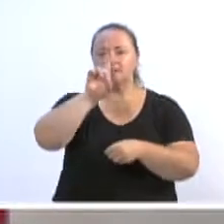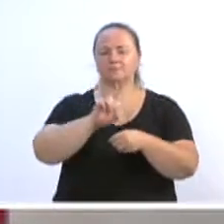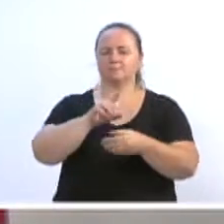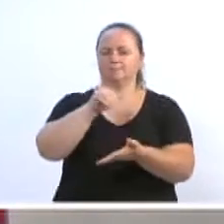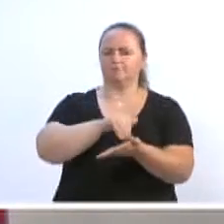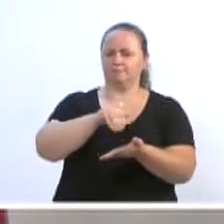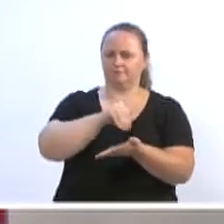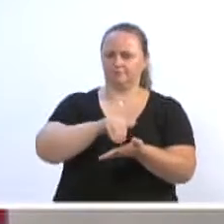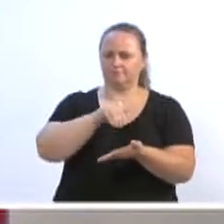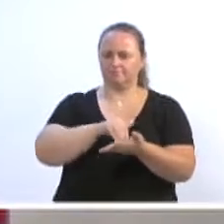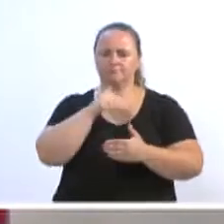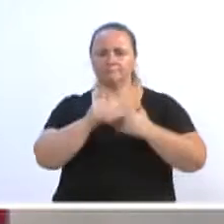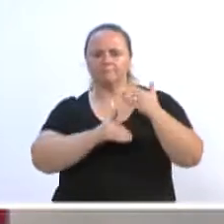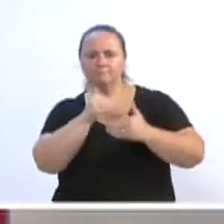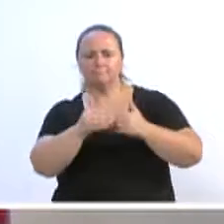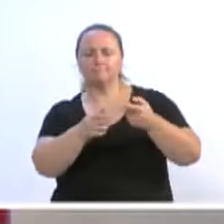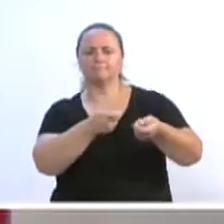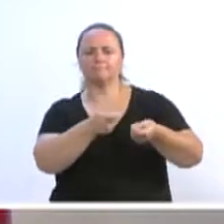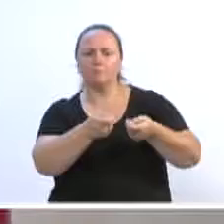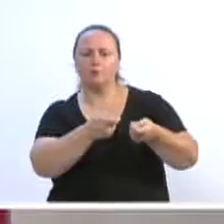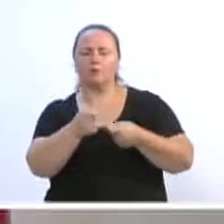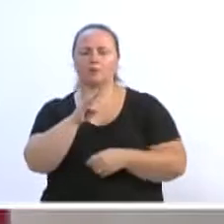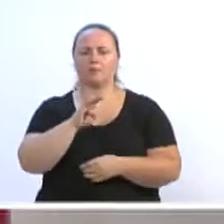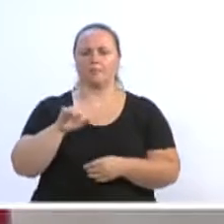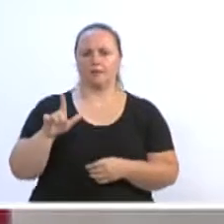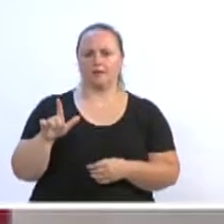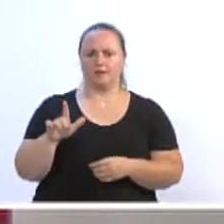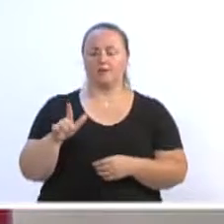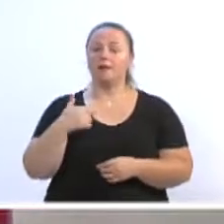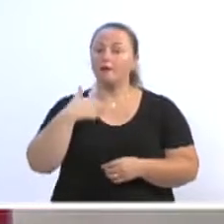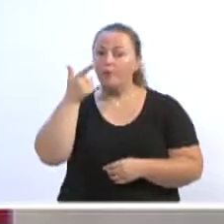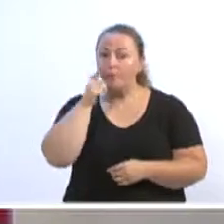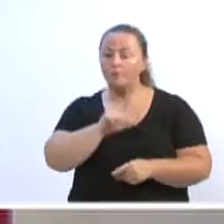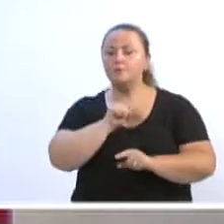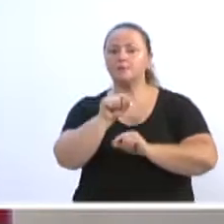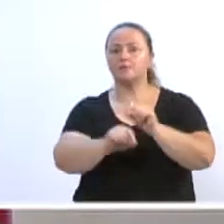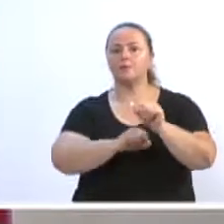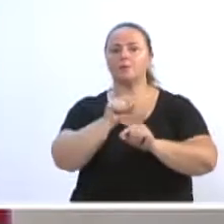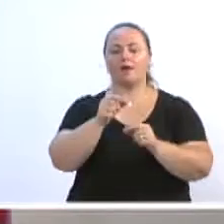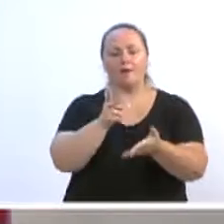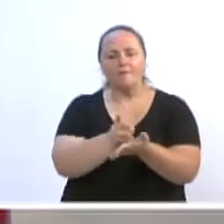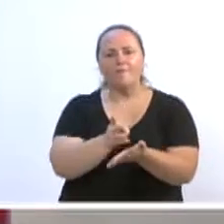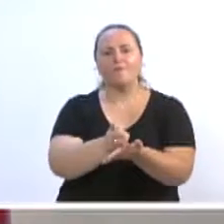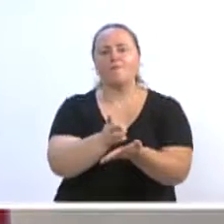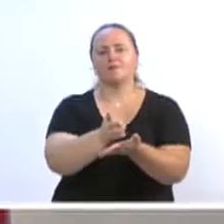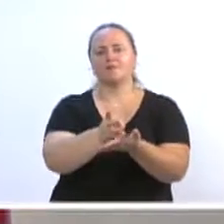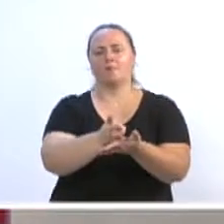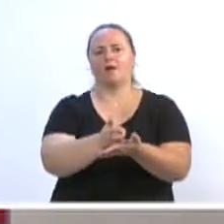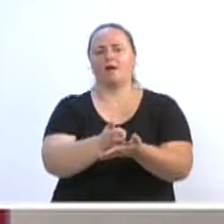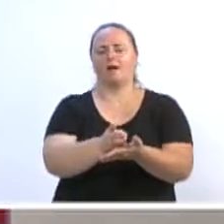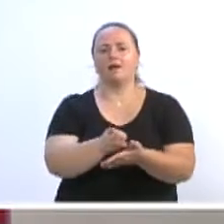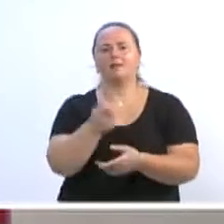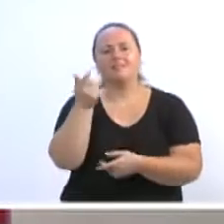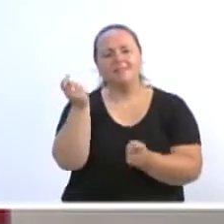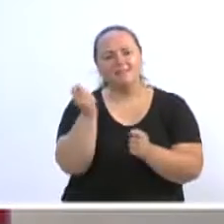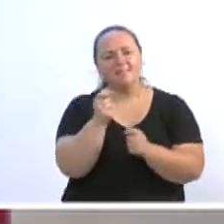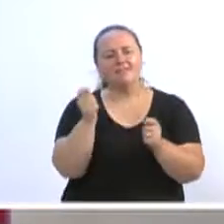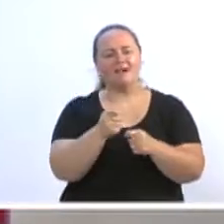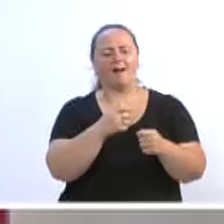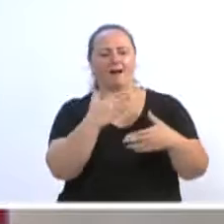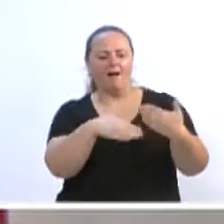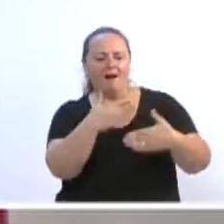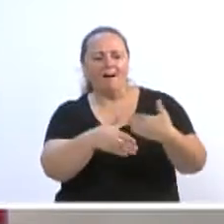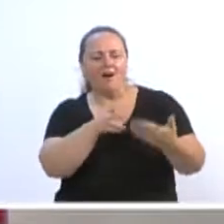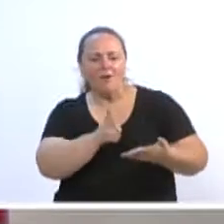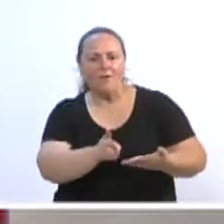de Desenvolvimento Econômico do município de Blumenau e pude dar continuidade para ajudar que este programa crescesse e